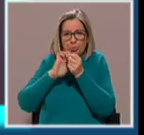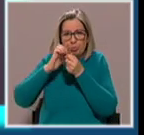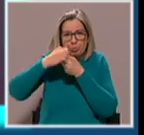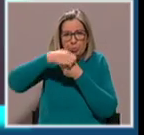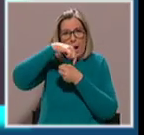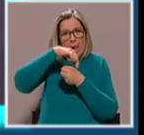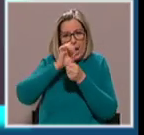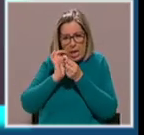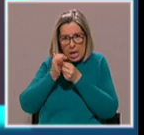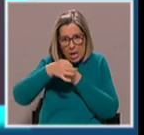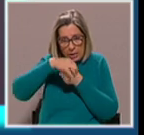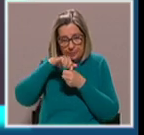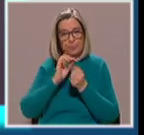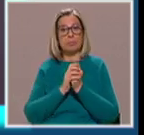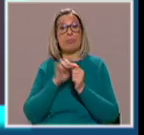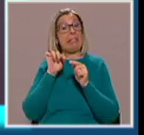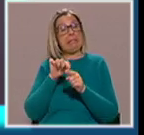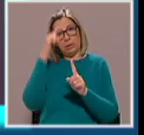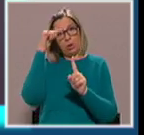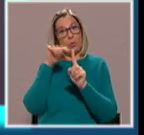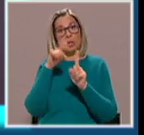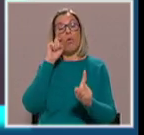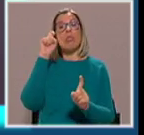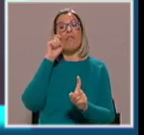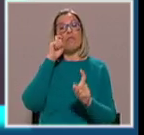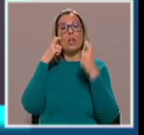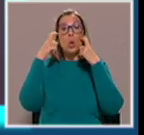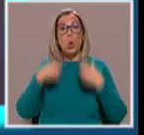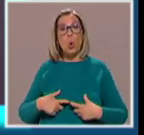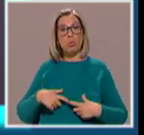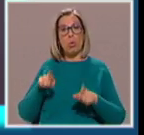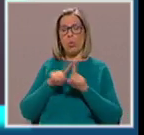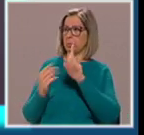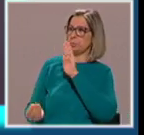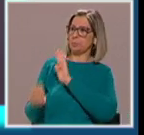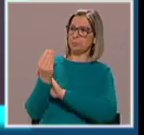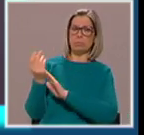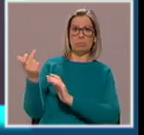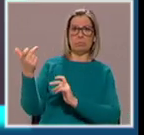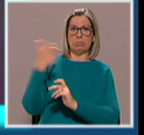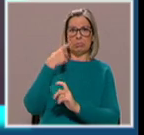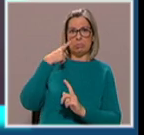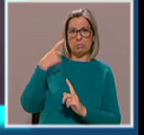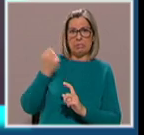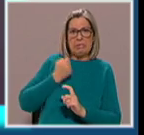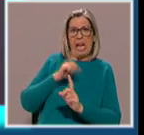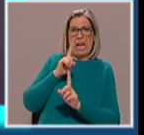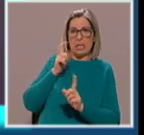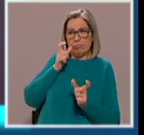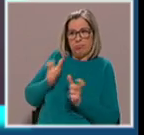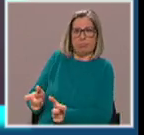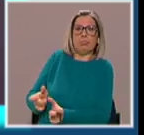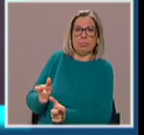Os leucócitos participam nos mecanismos de defesa do corpo contra micro-organismos estranhos, toxinas e células